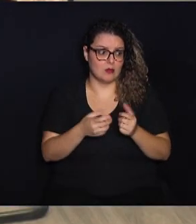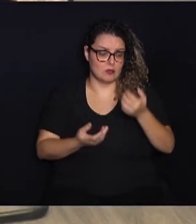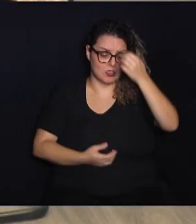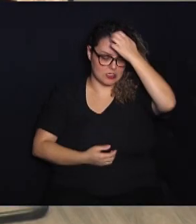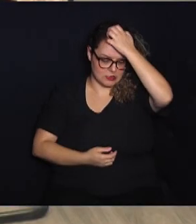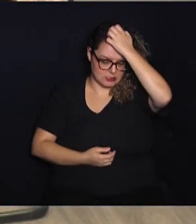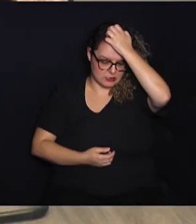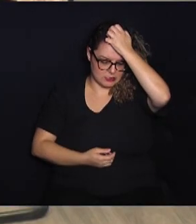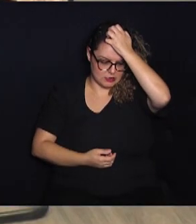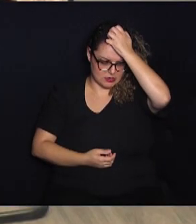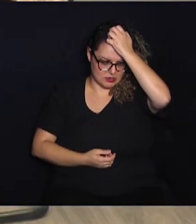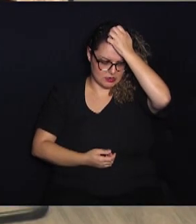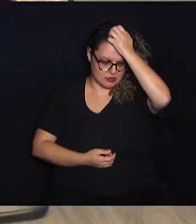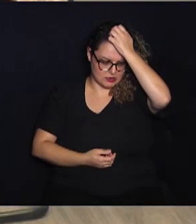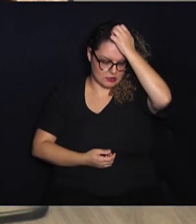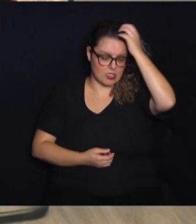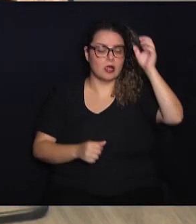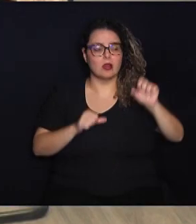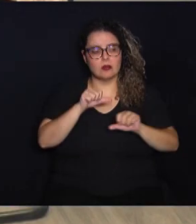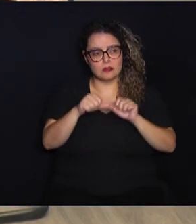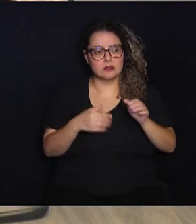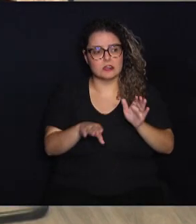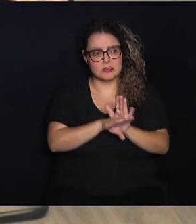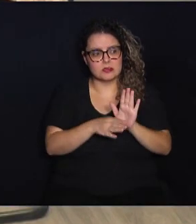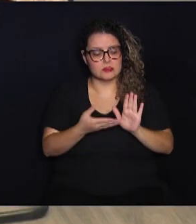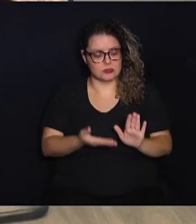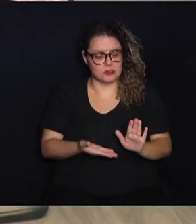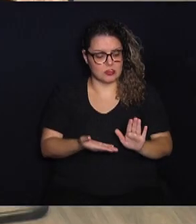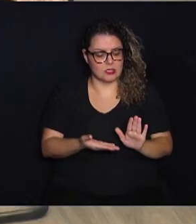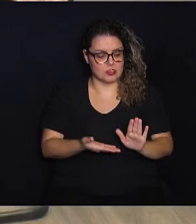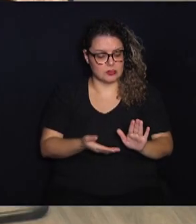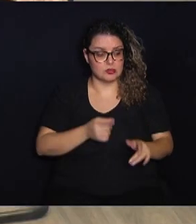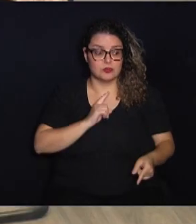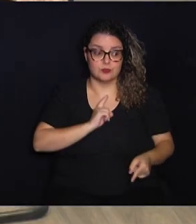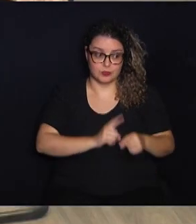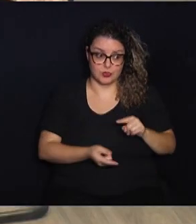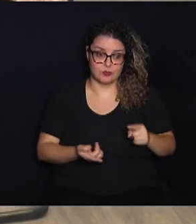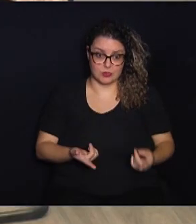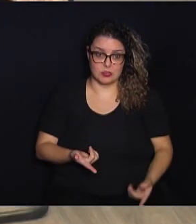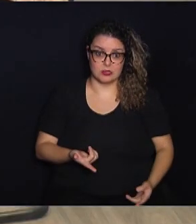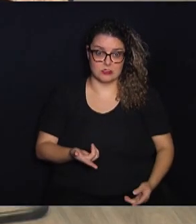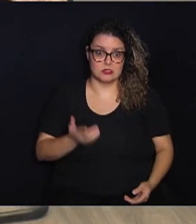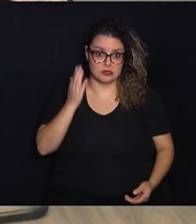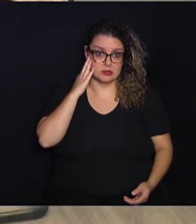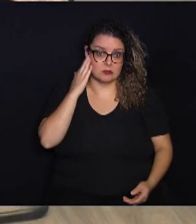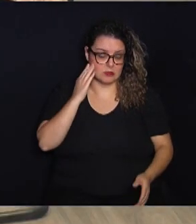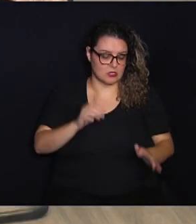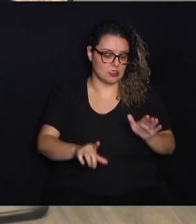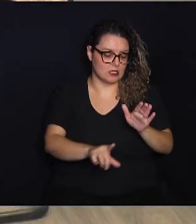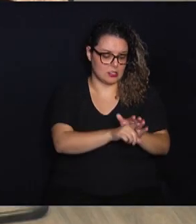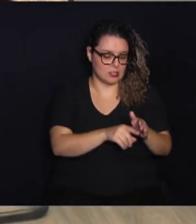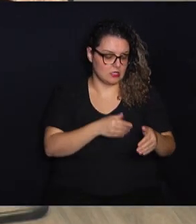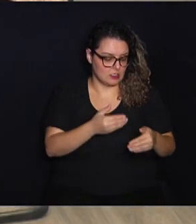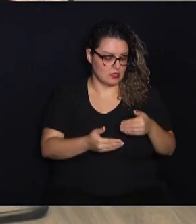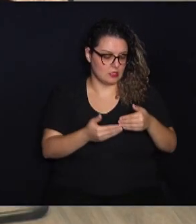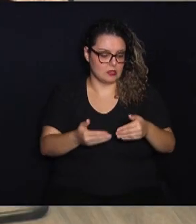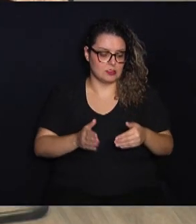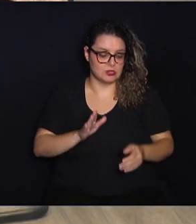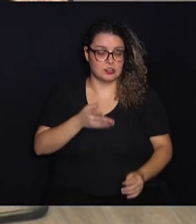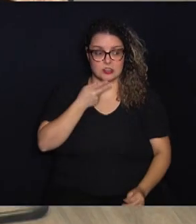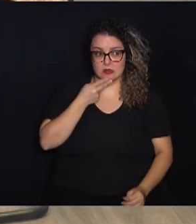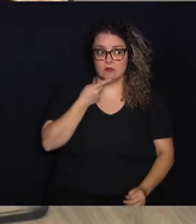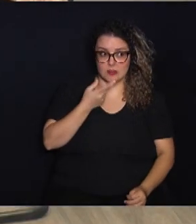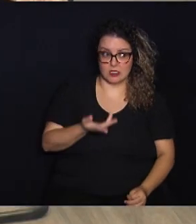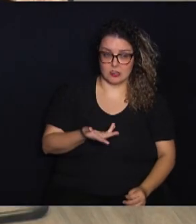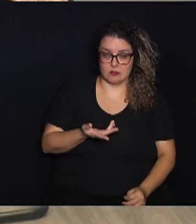a fazer essa alteração, né, de proibição. A gente sabe que tem lei tramitando, daqui a pouquinho a gente vai falar sobre ela,